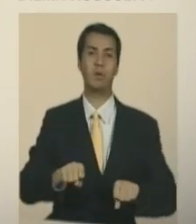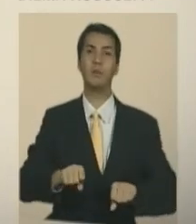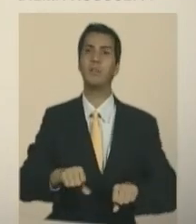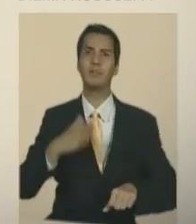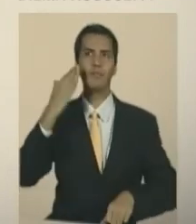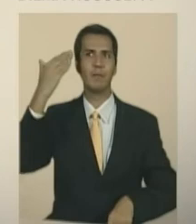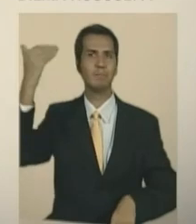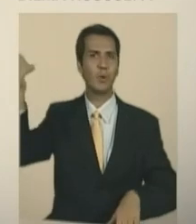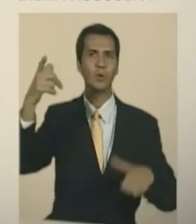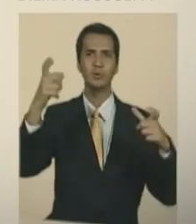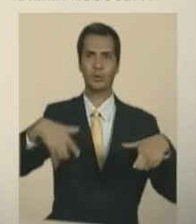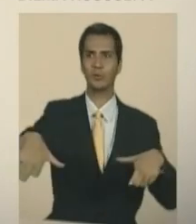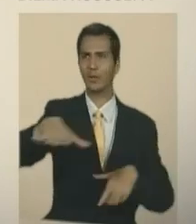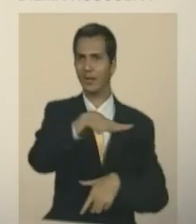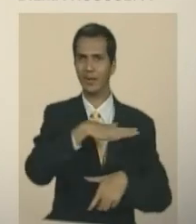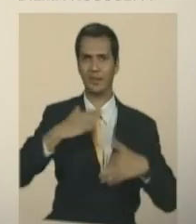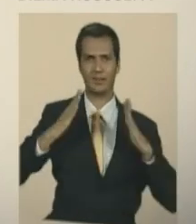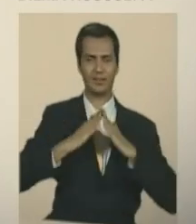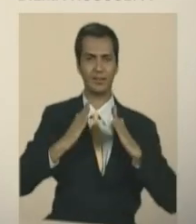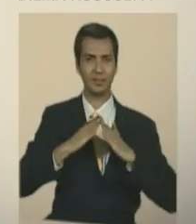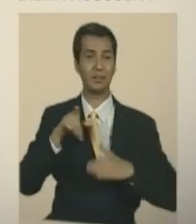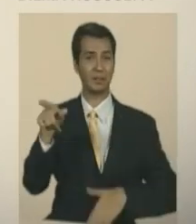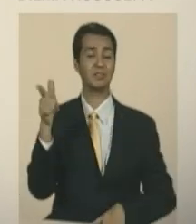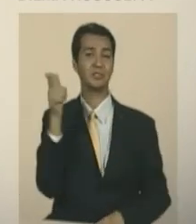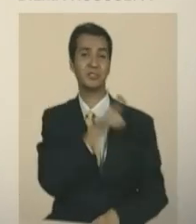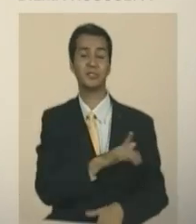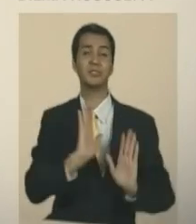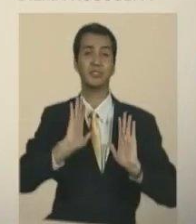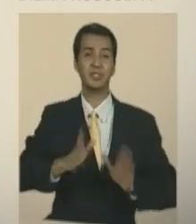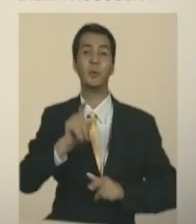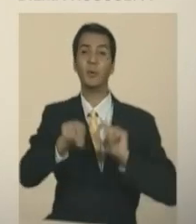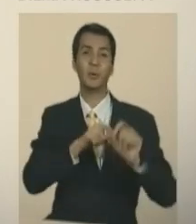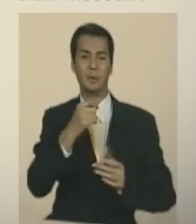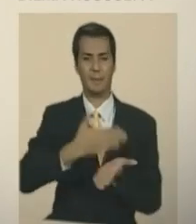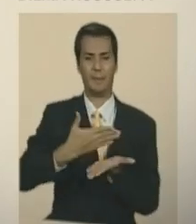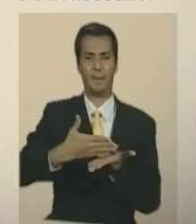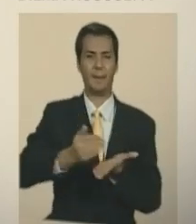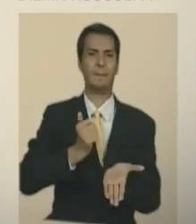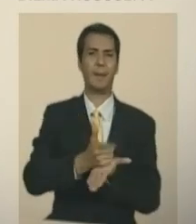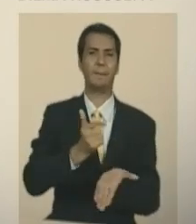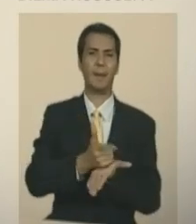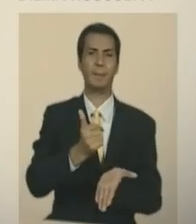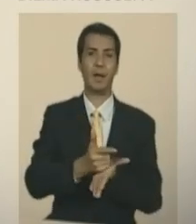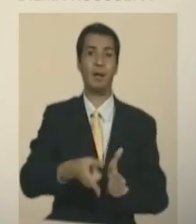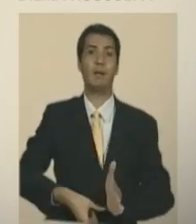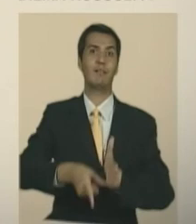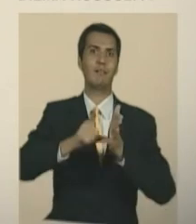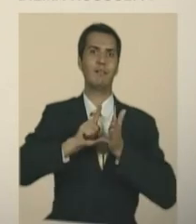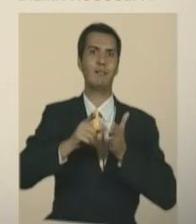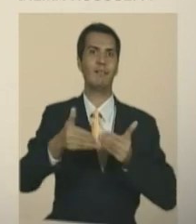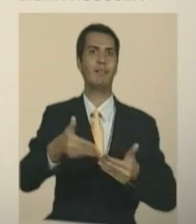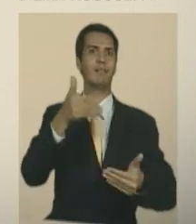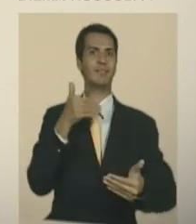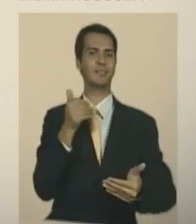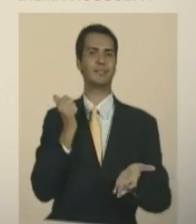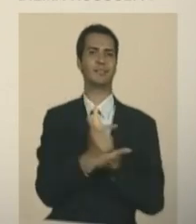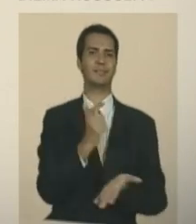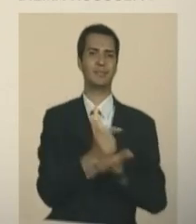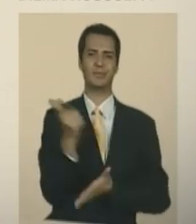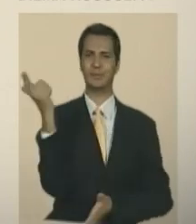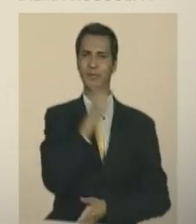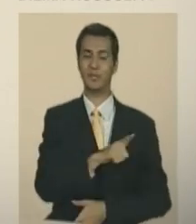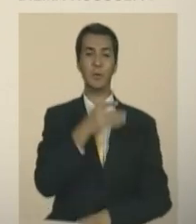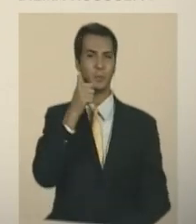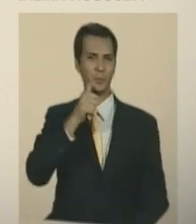no bairro dela que ela já está conseguindo adiantar as parcelas do empréstimo a Josenildo está tão